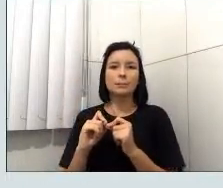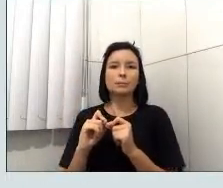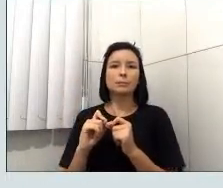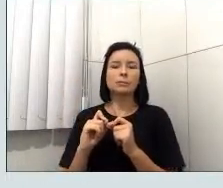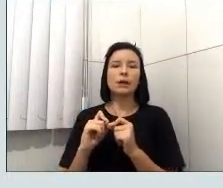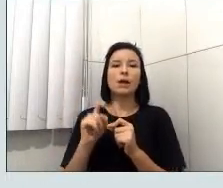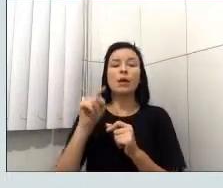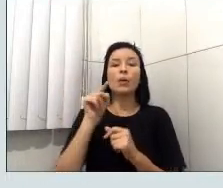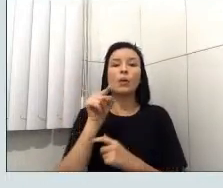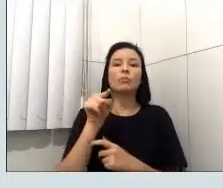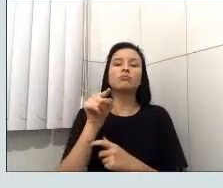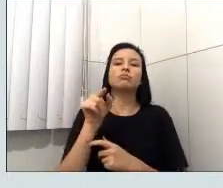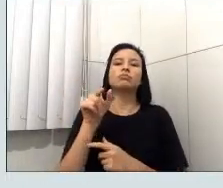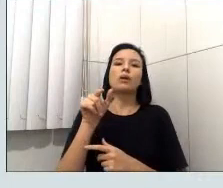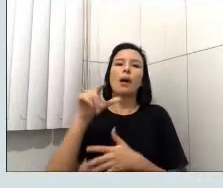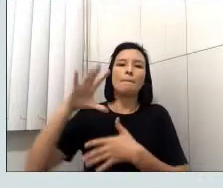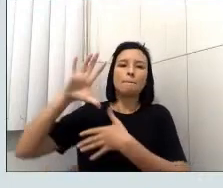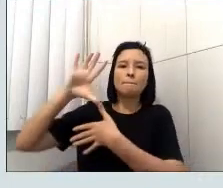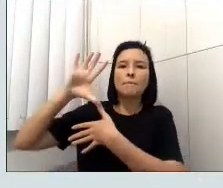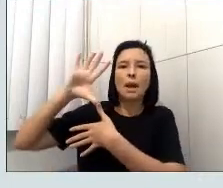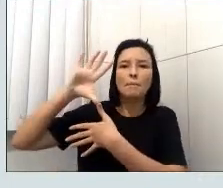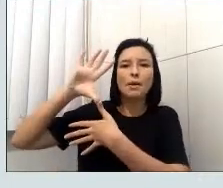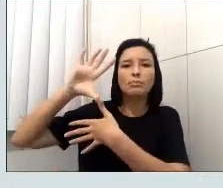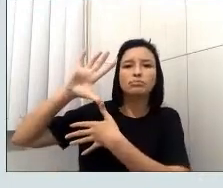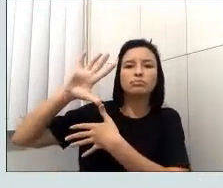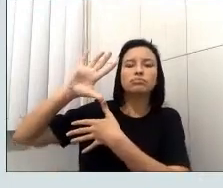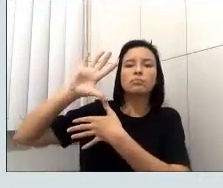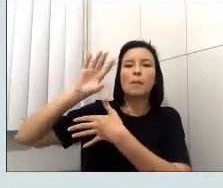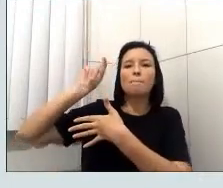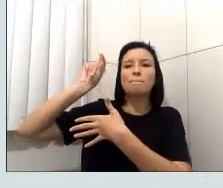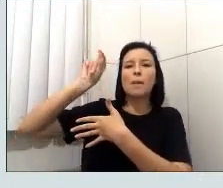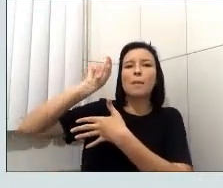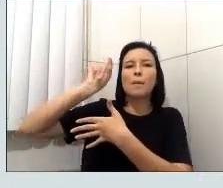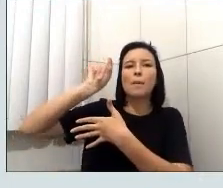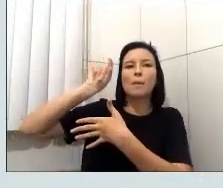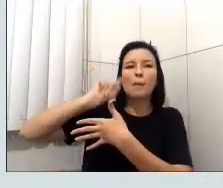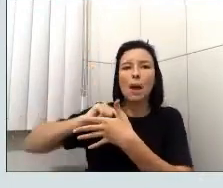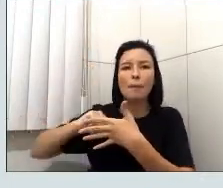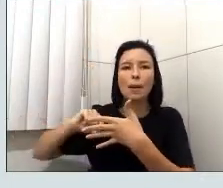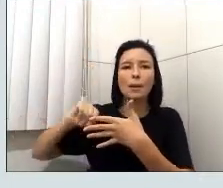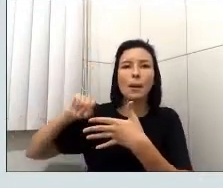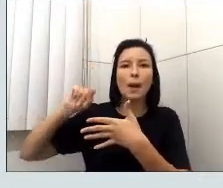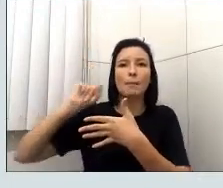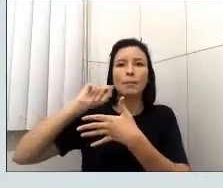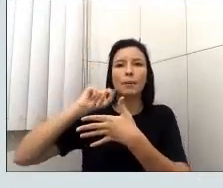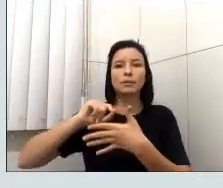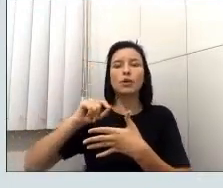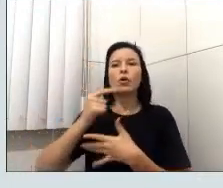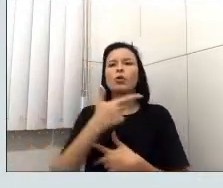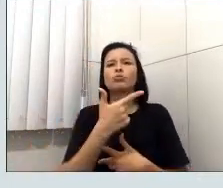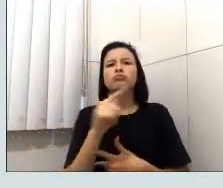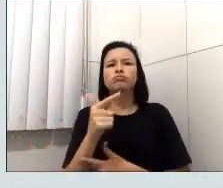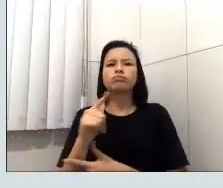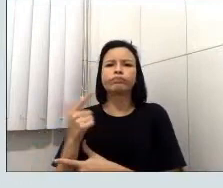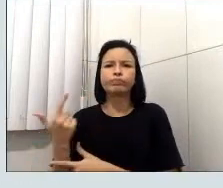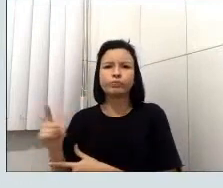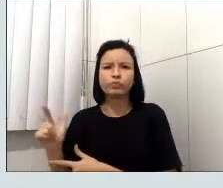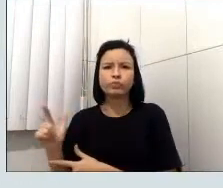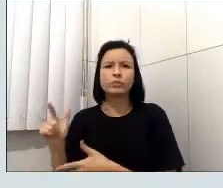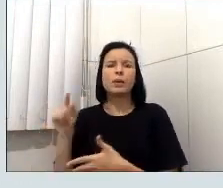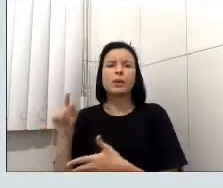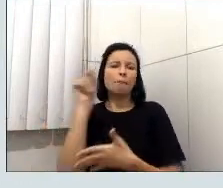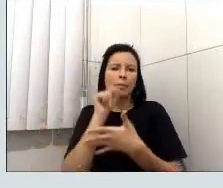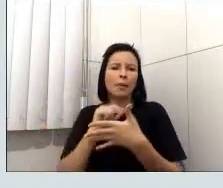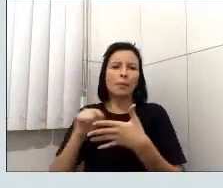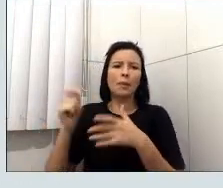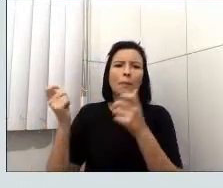mapeamento dessa região a partir de outras expedições. E aí essas outras expedições, elas